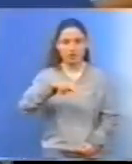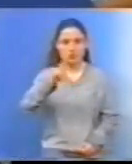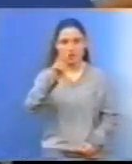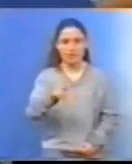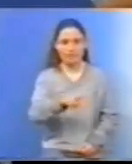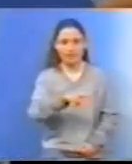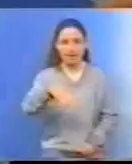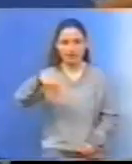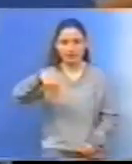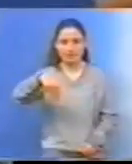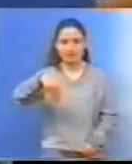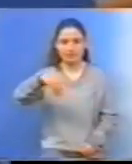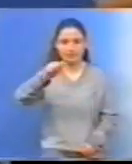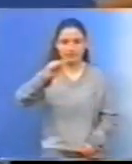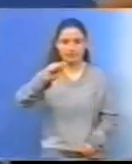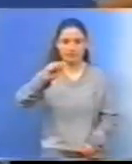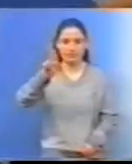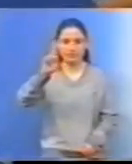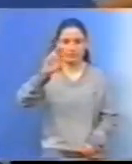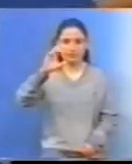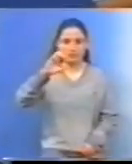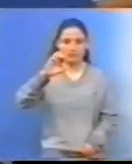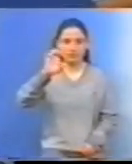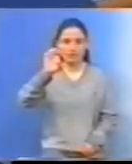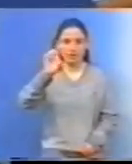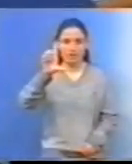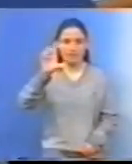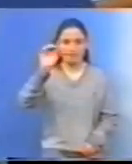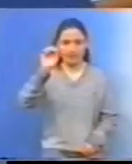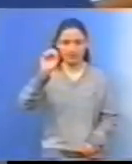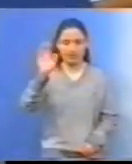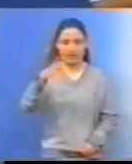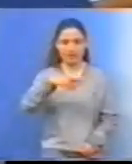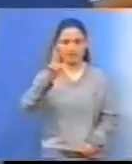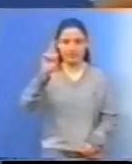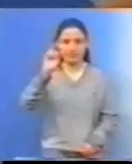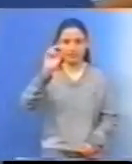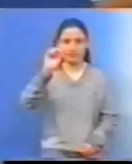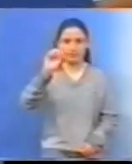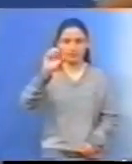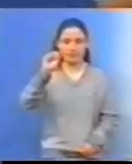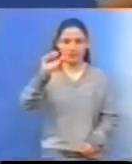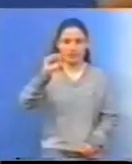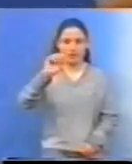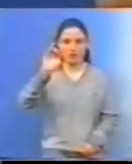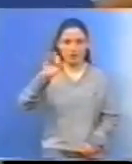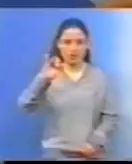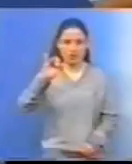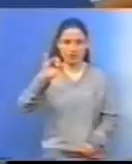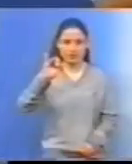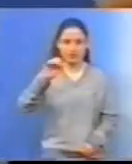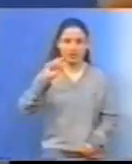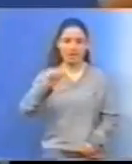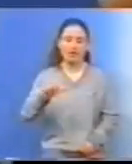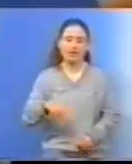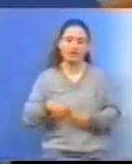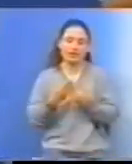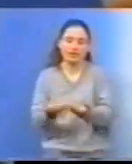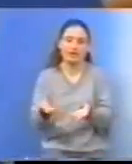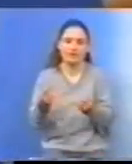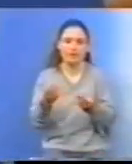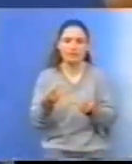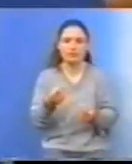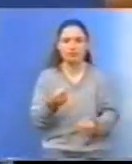no Brasil, mas esses estão mais na mídia. Enquanto o padre Marcelo atrai